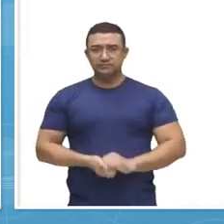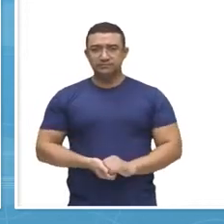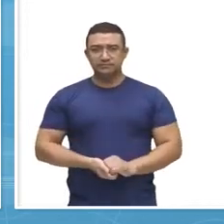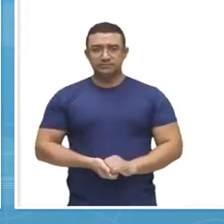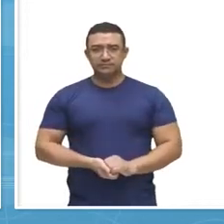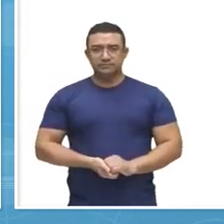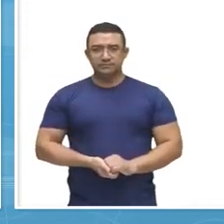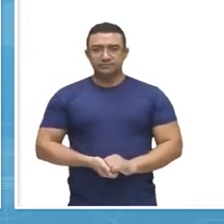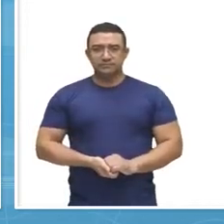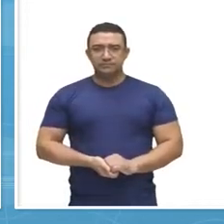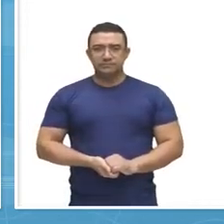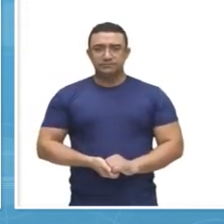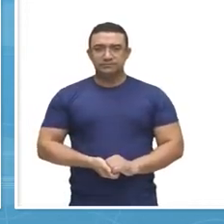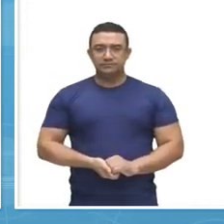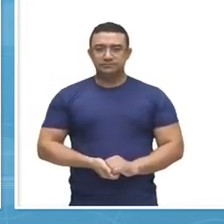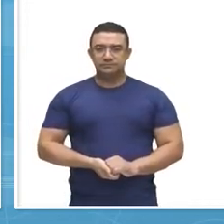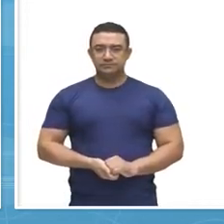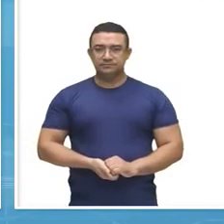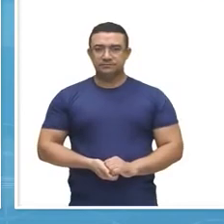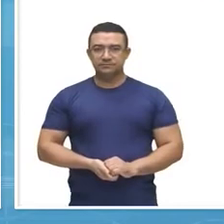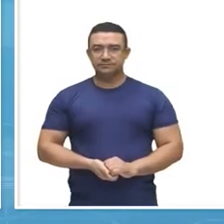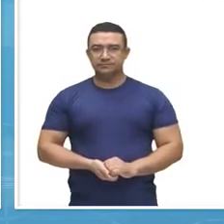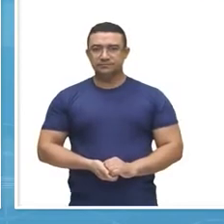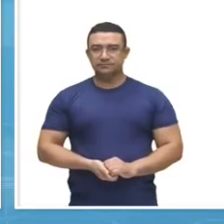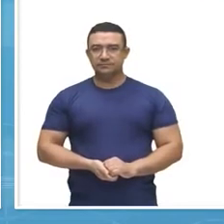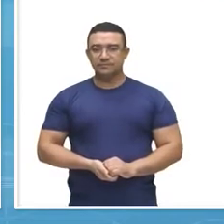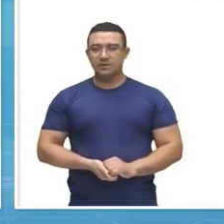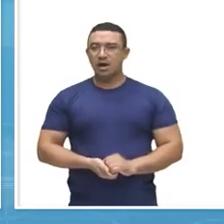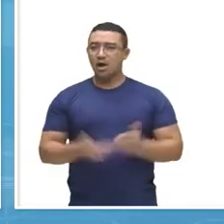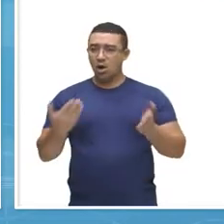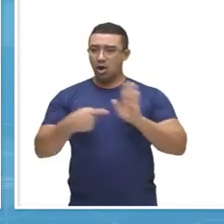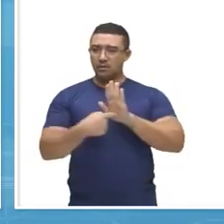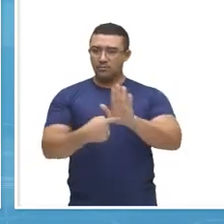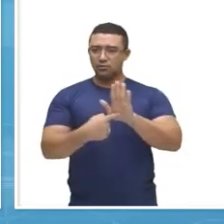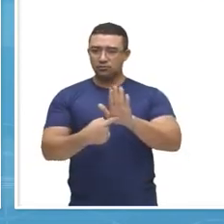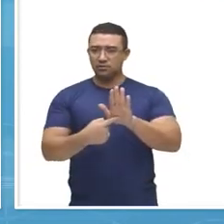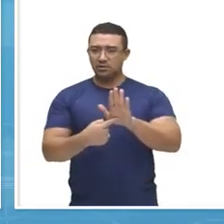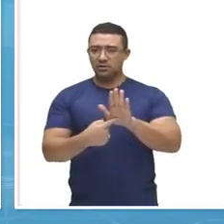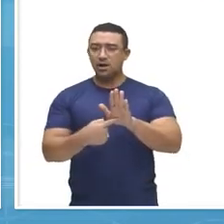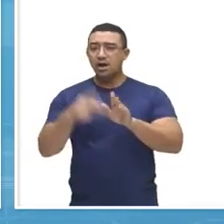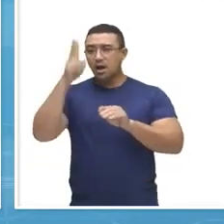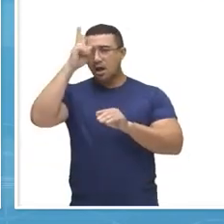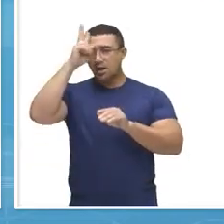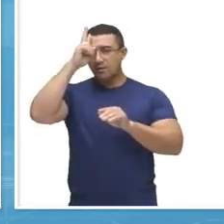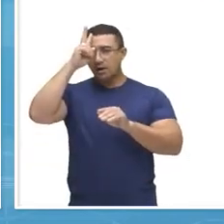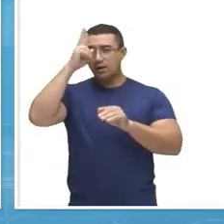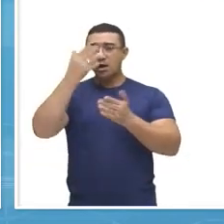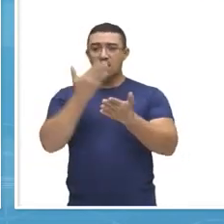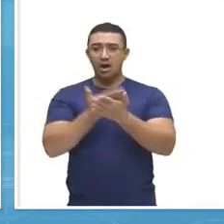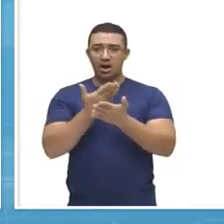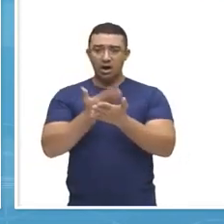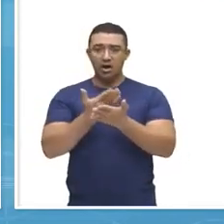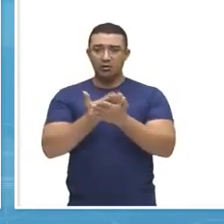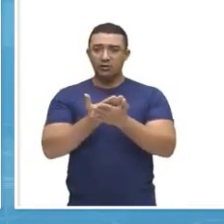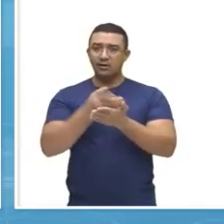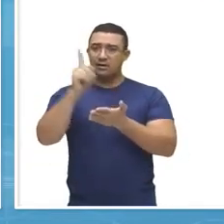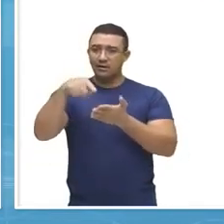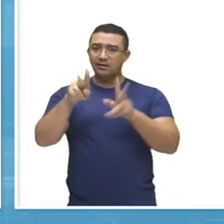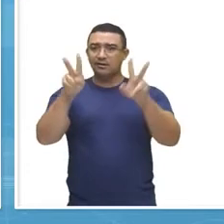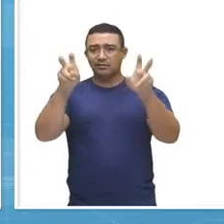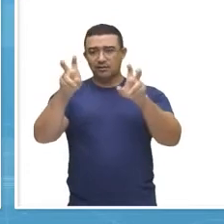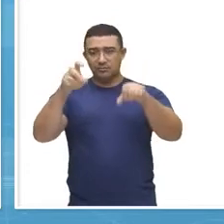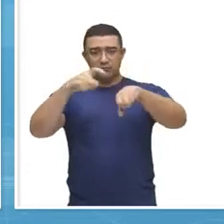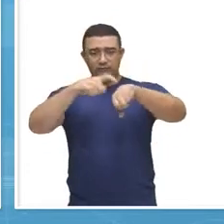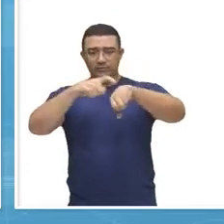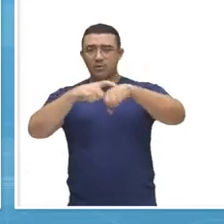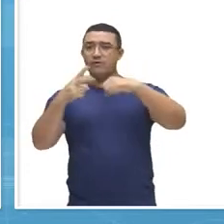como é que vão ser essas informações aí, tá? Eu vou mostrar aí para vocês, lembrando, né, que a nossa aula aí vai tratar aí do Simple Present. Já já